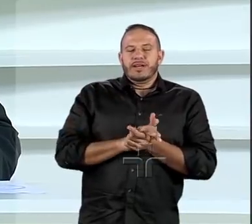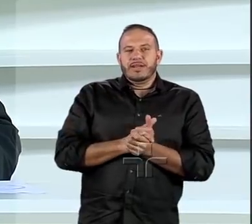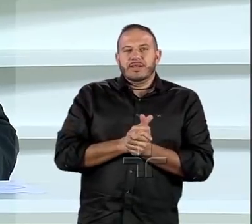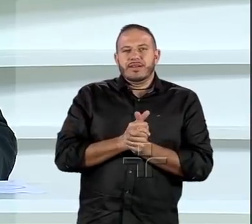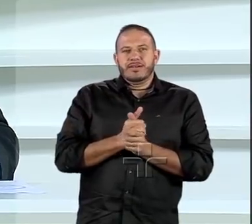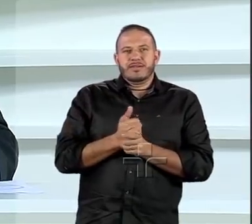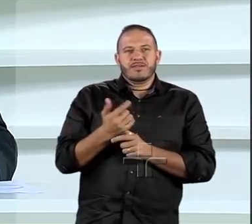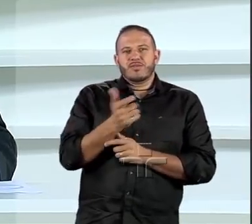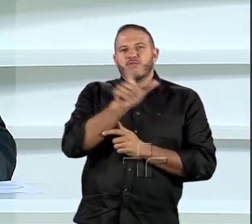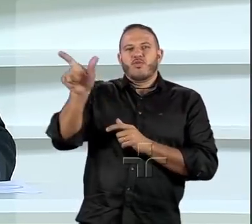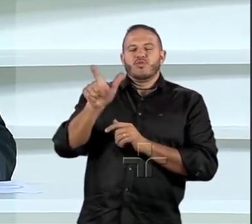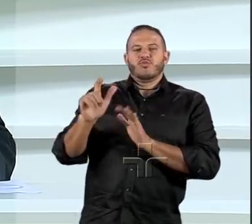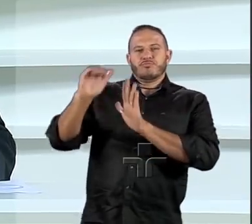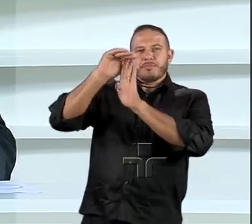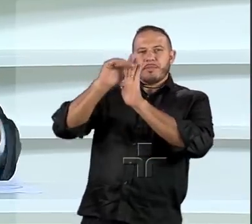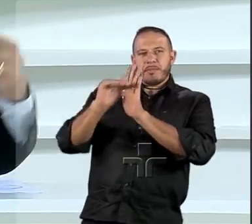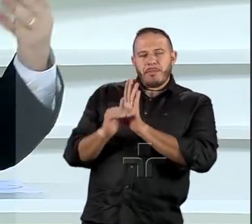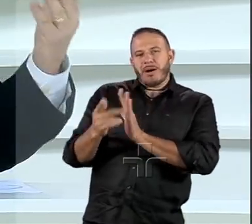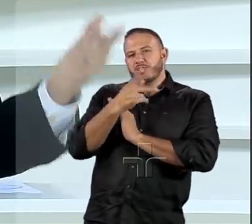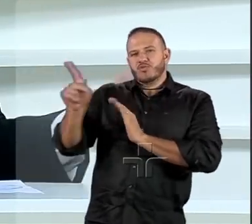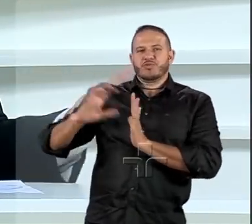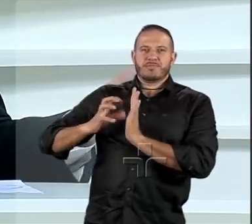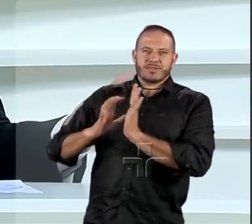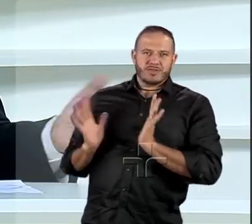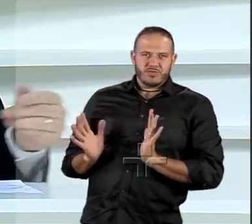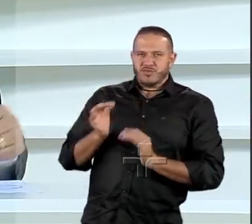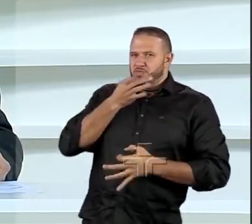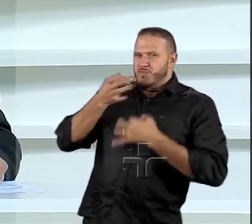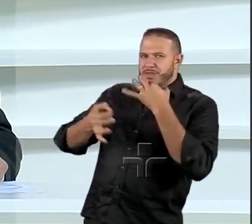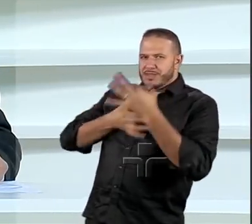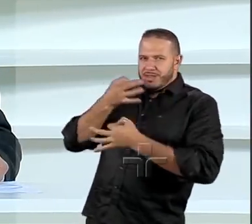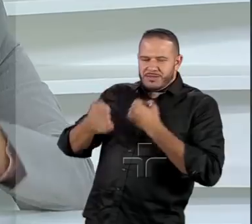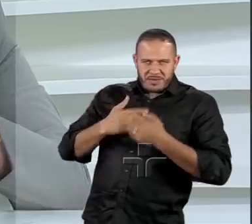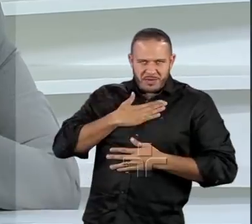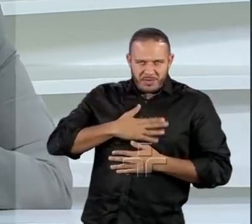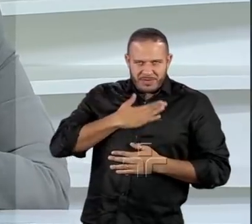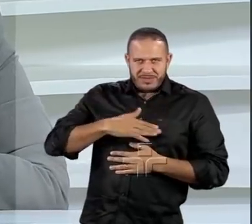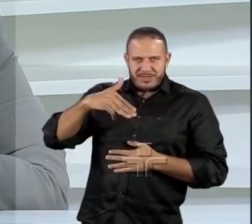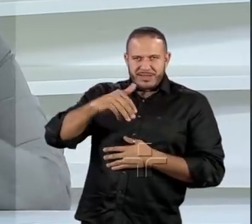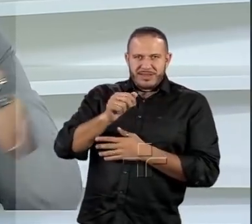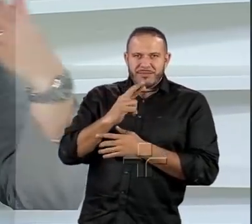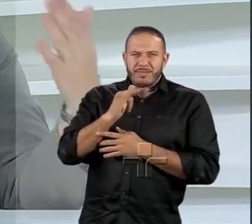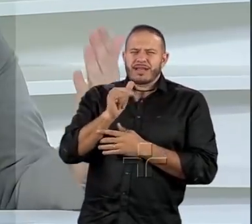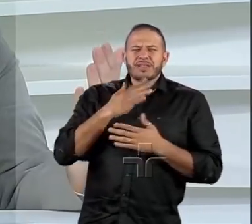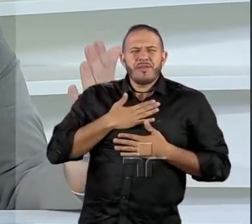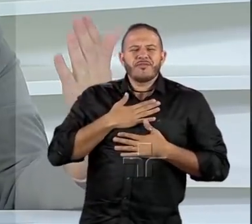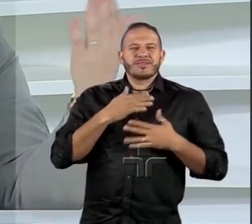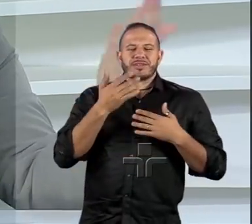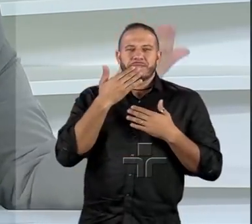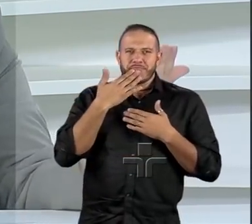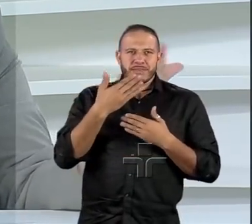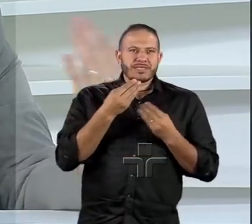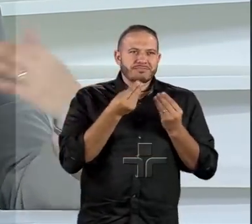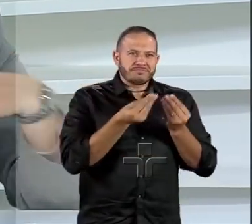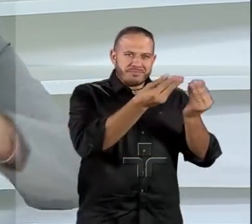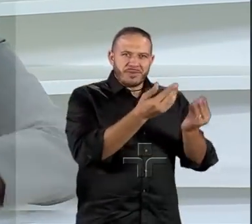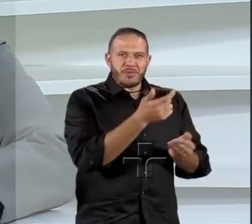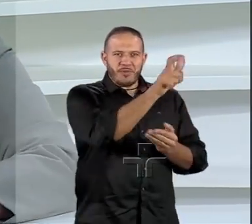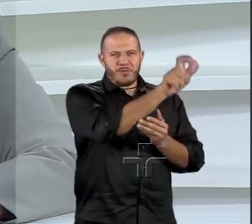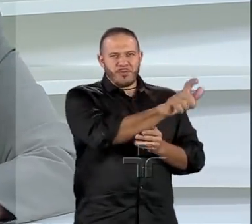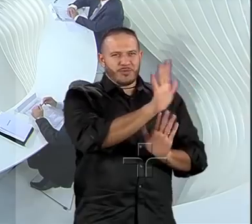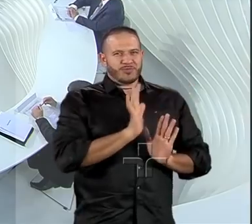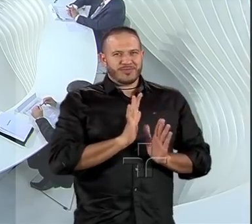outro programa de algum partido. Quer conversar, Márcia? Eu vou ser gentil, vou passar minha vez agora para o próximo,